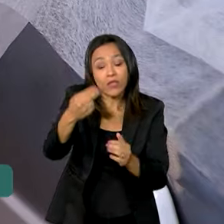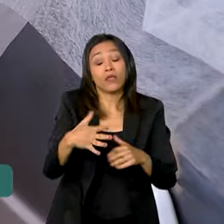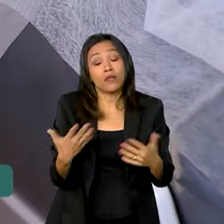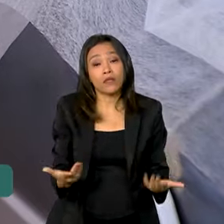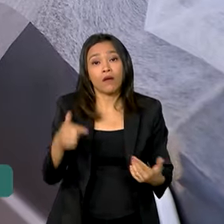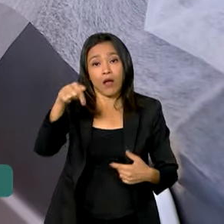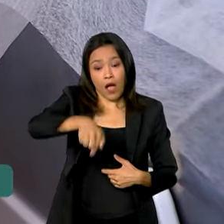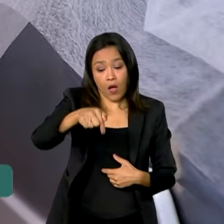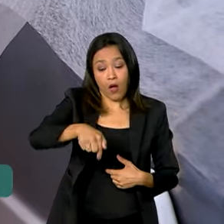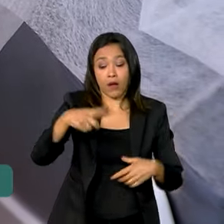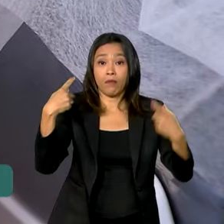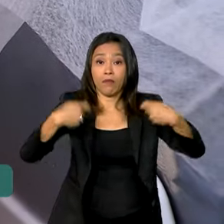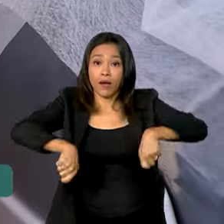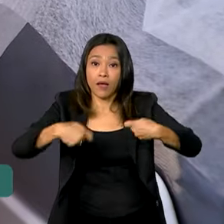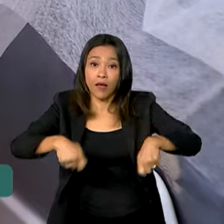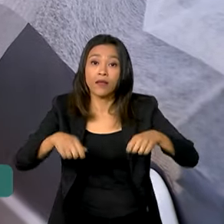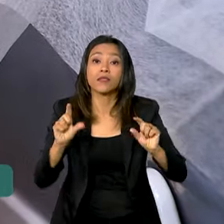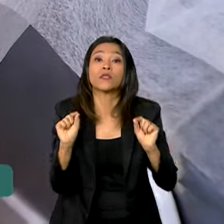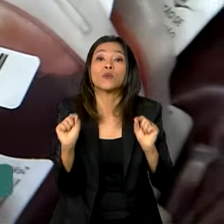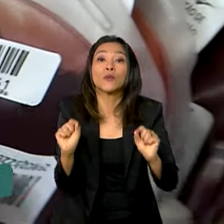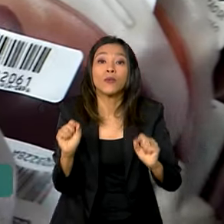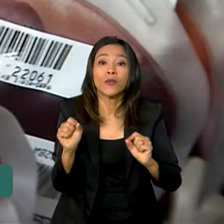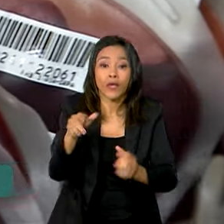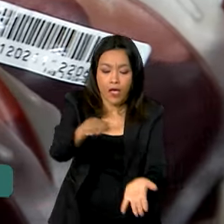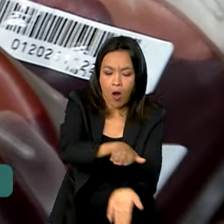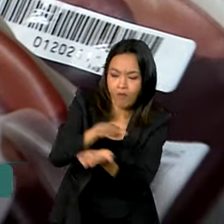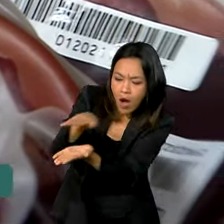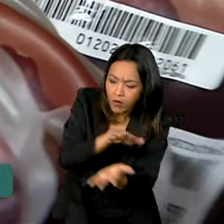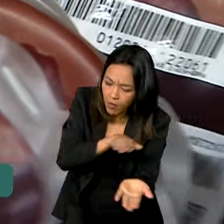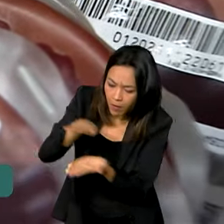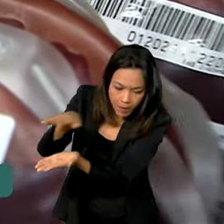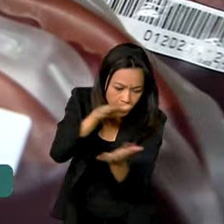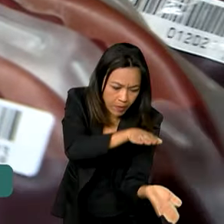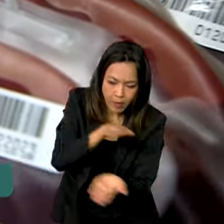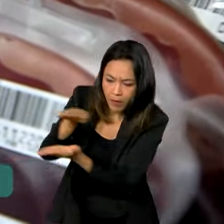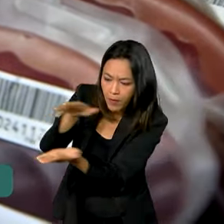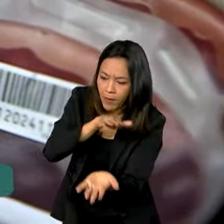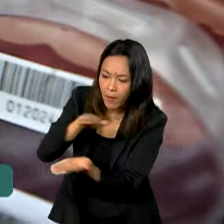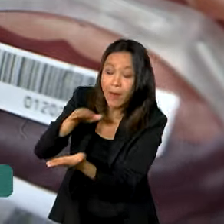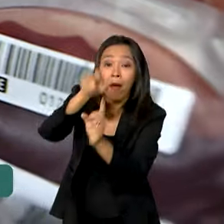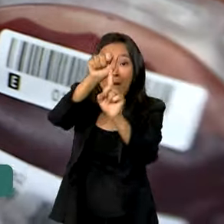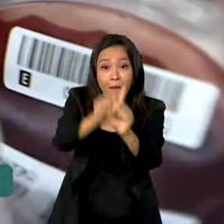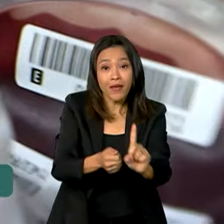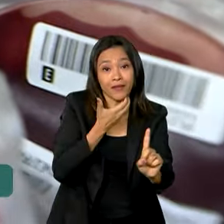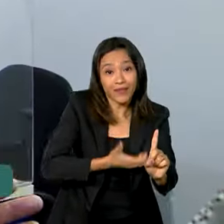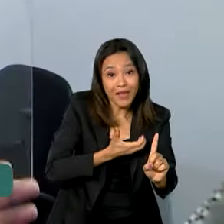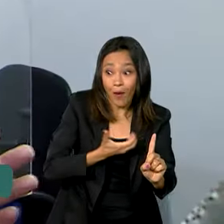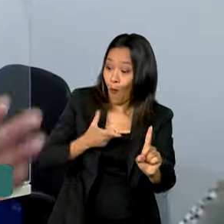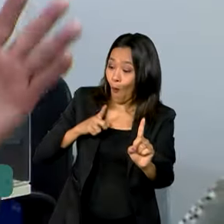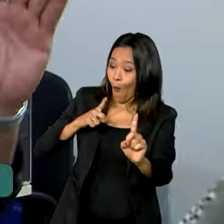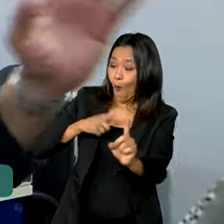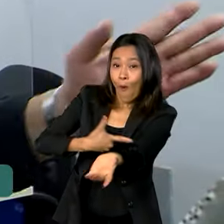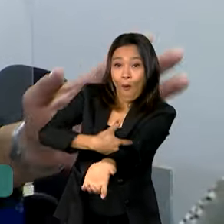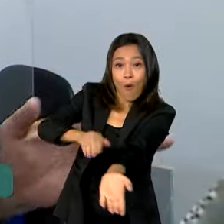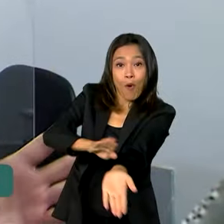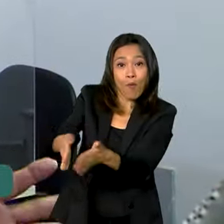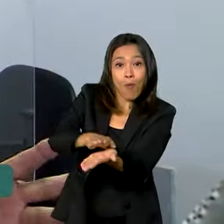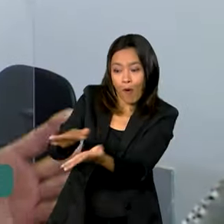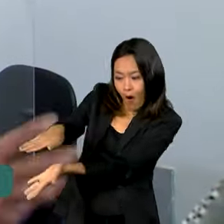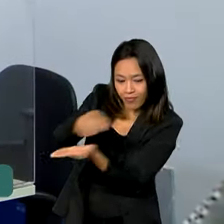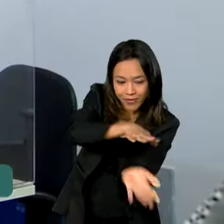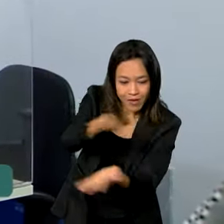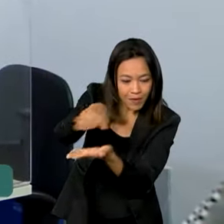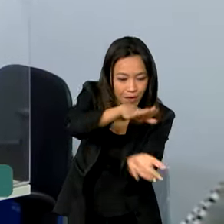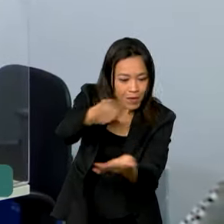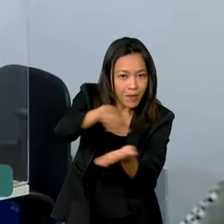agora fazer a reposição desse sangue para, quando entrar dezembro, a gente tenha condições de ter sangue em todas